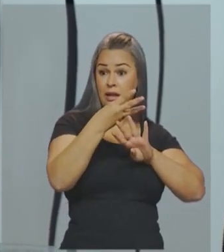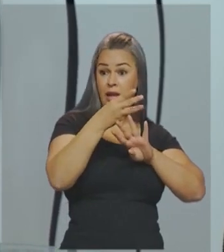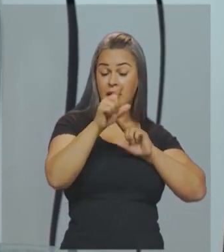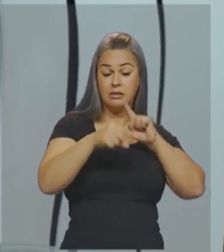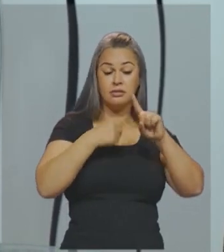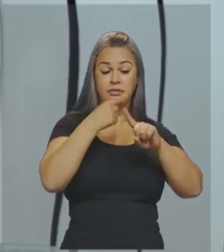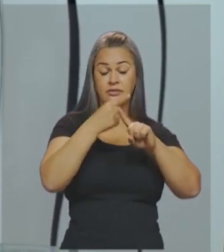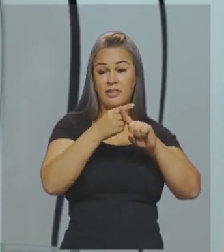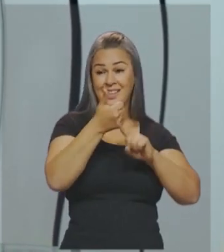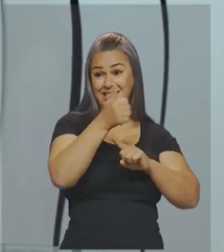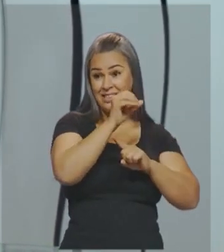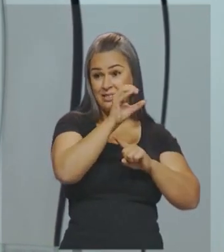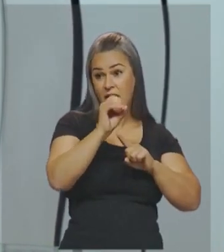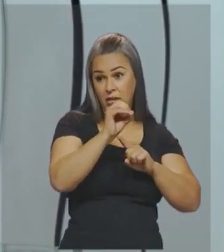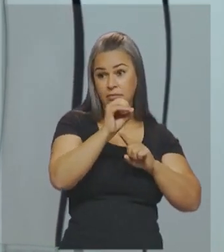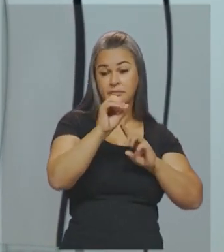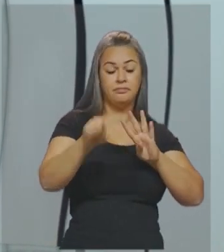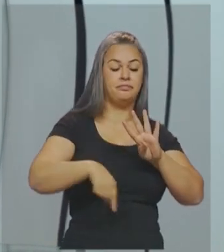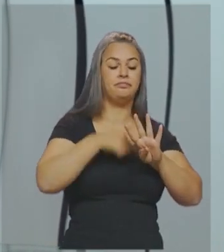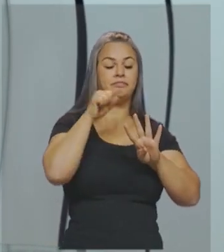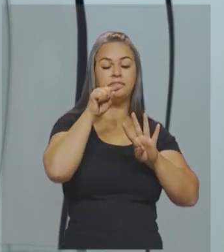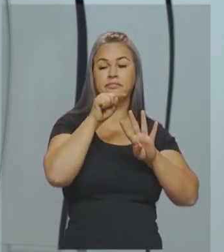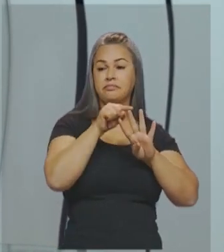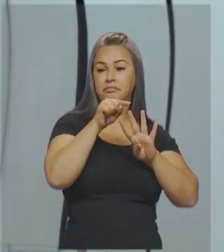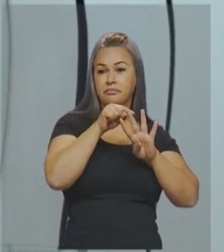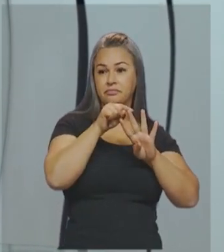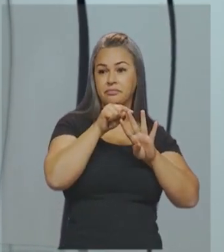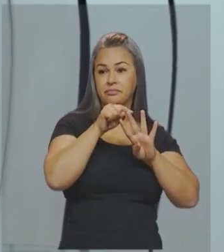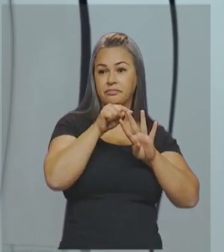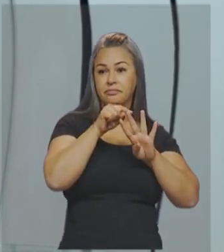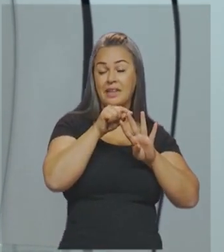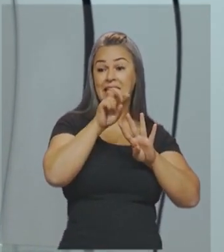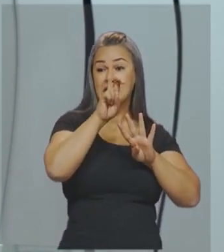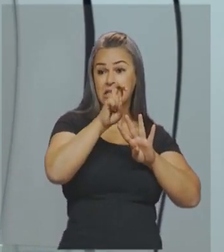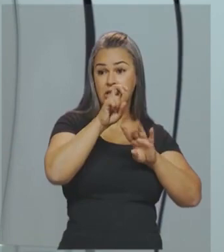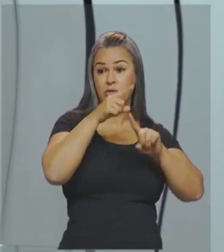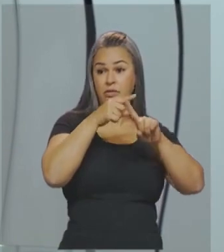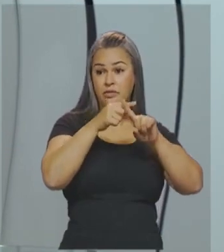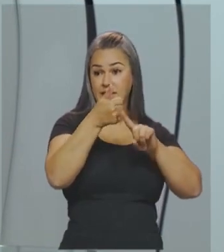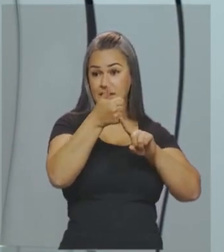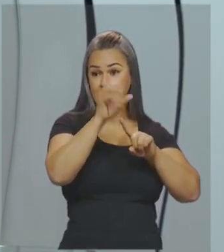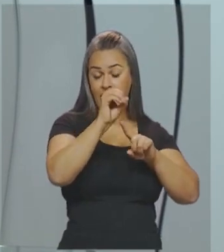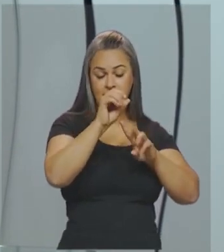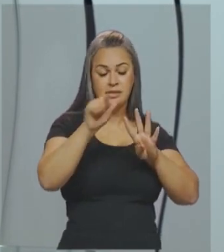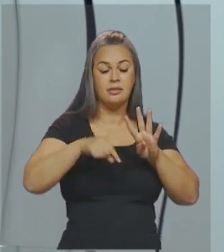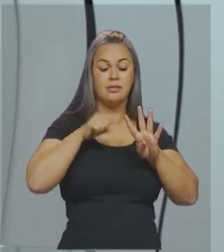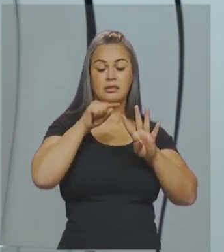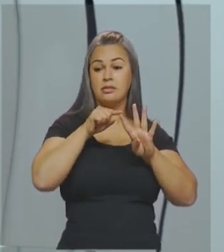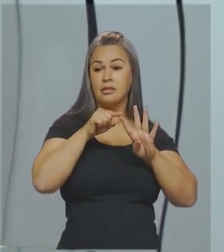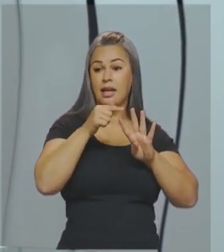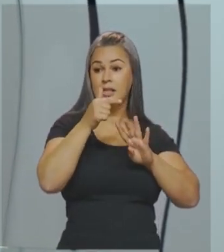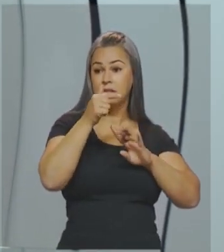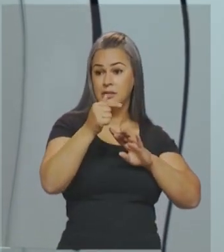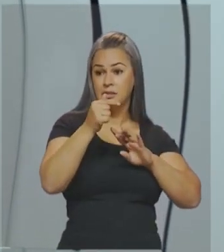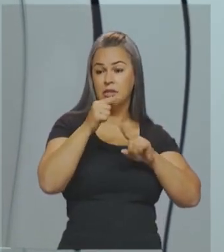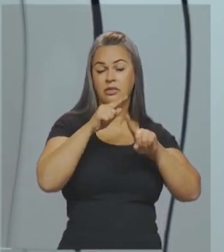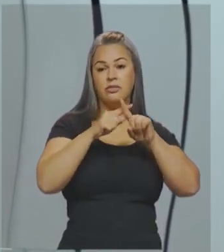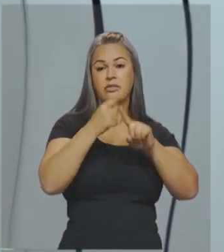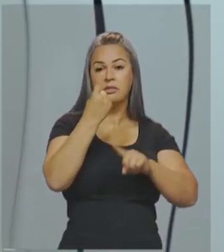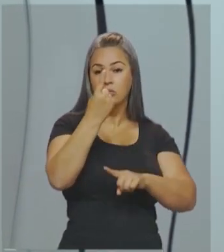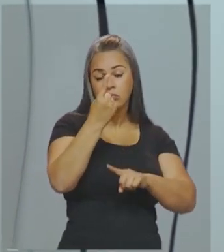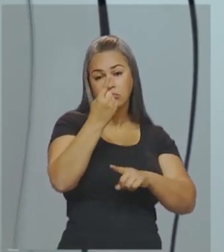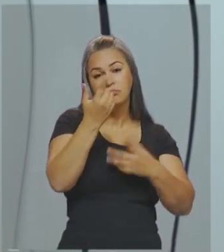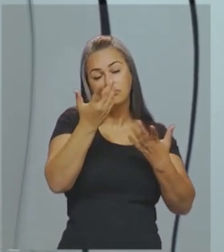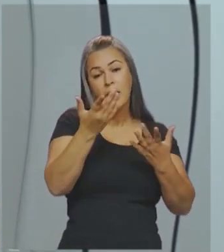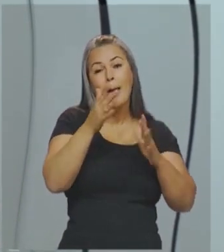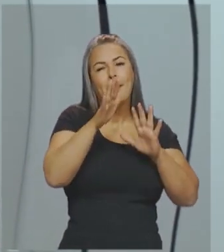300. 5 vezes 10, 50. 7 vezes 1, 7. Mas eu ainda